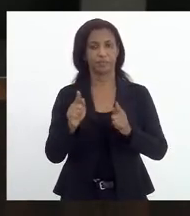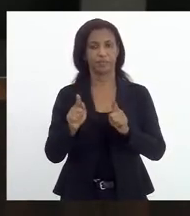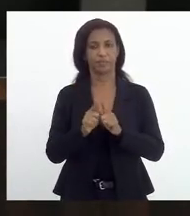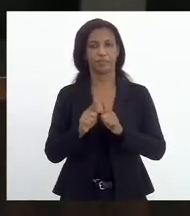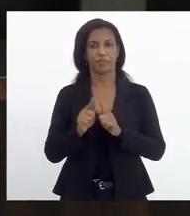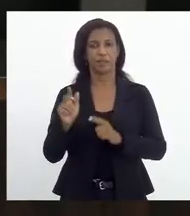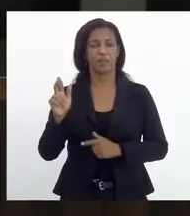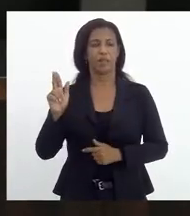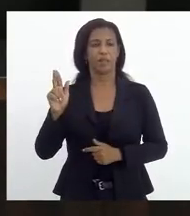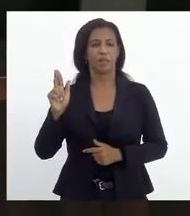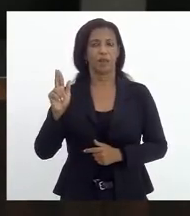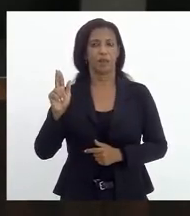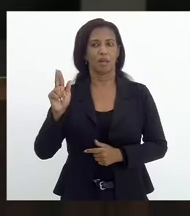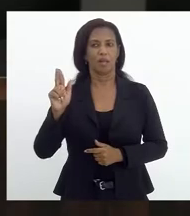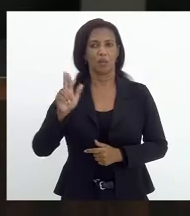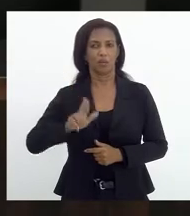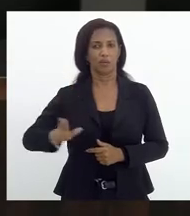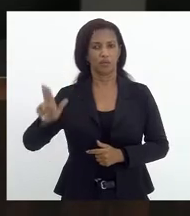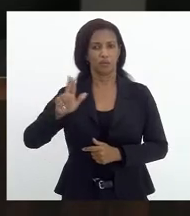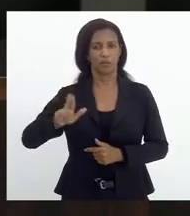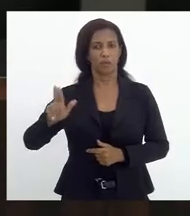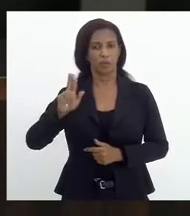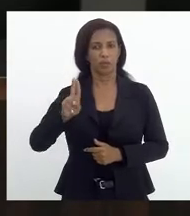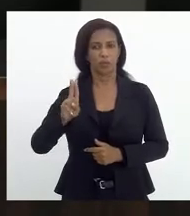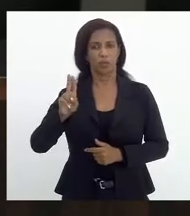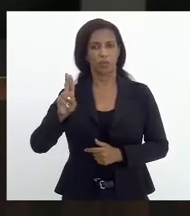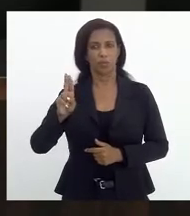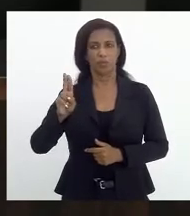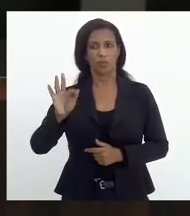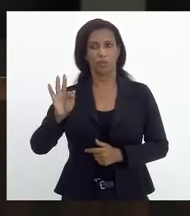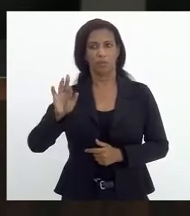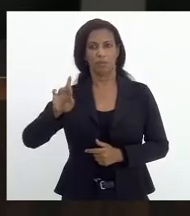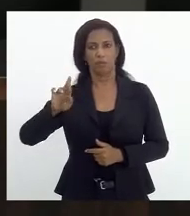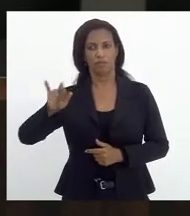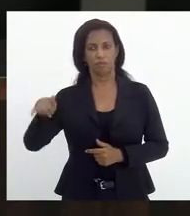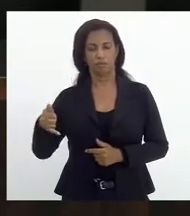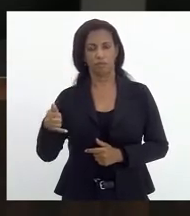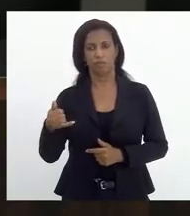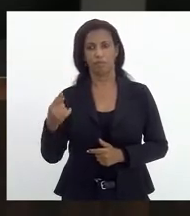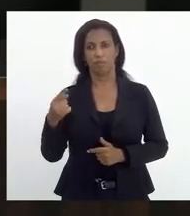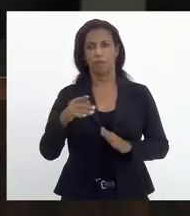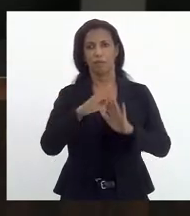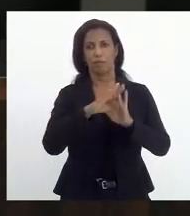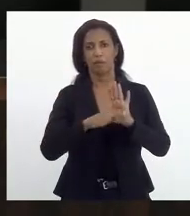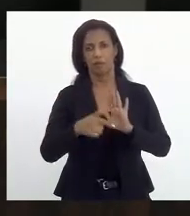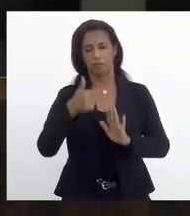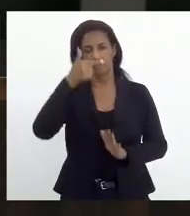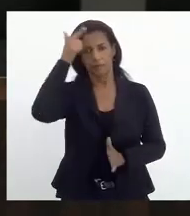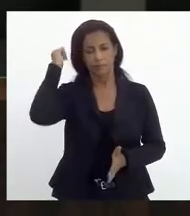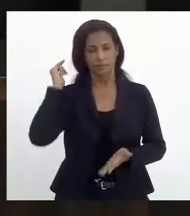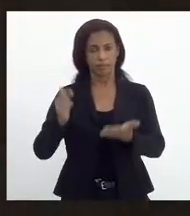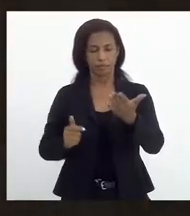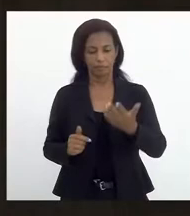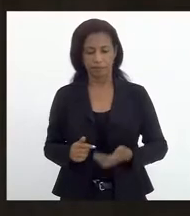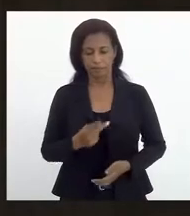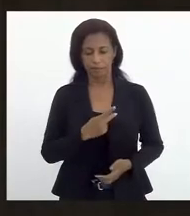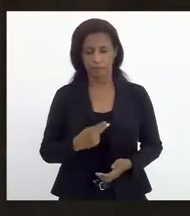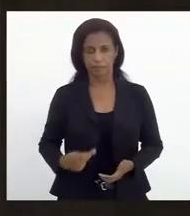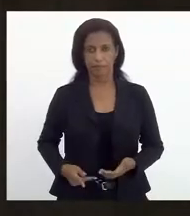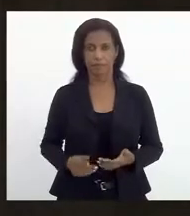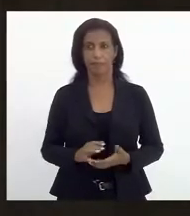à Universidade Federal Fluminense. Pela ordem, senhor presidente. Pela ordem, deputado Luiz Paulo. Senhor